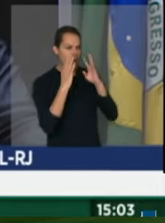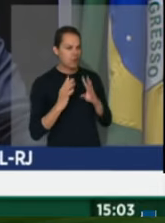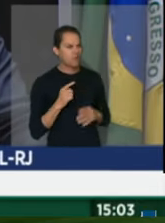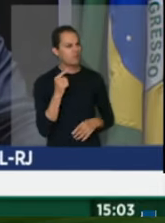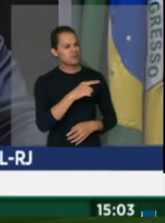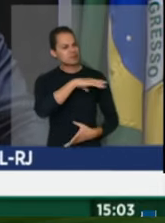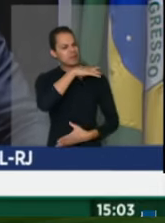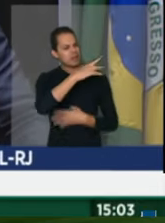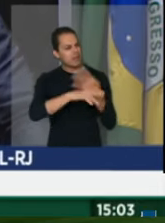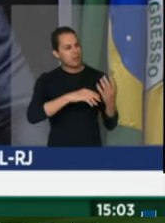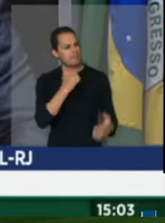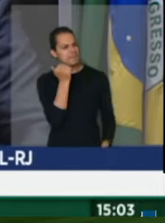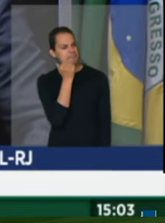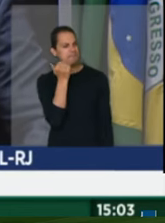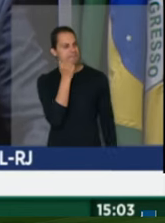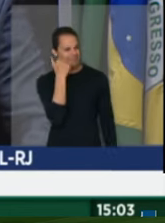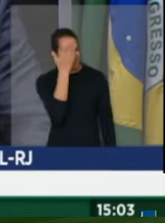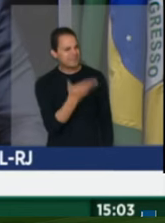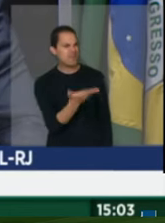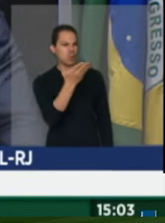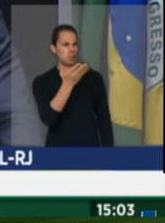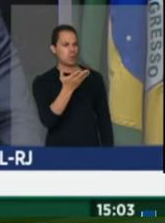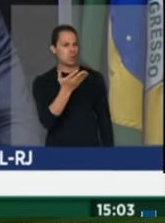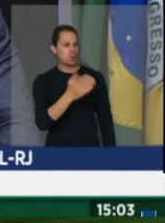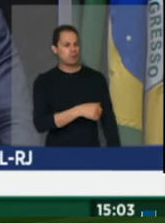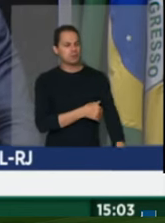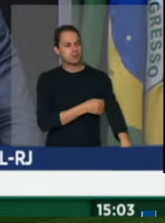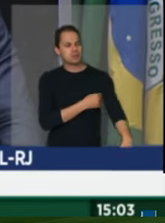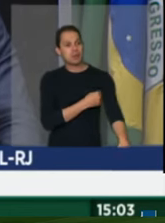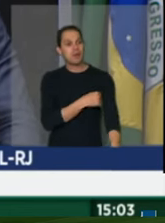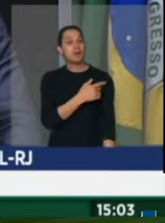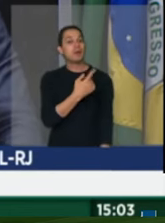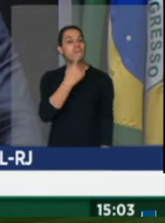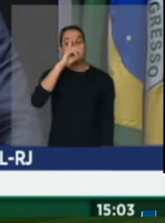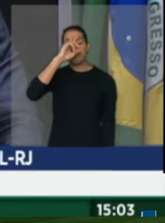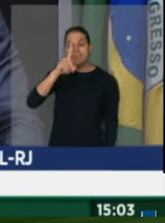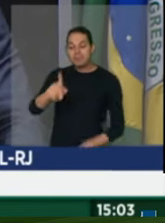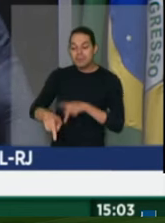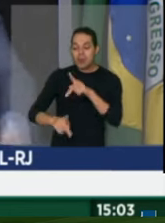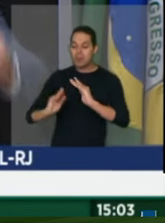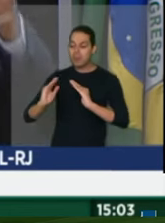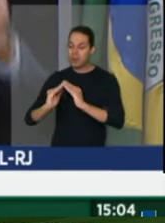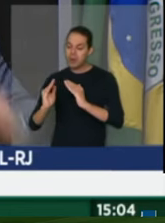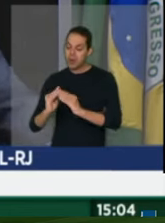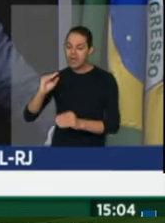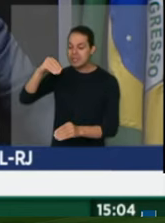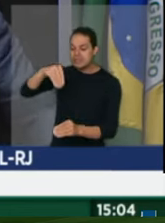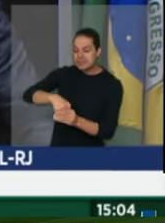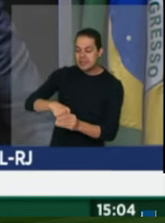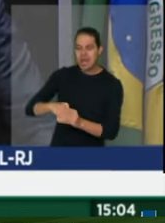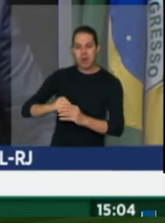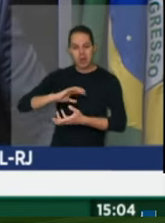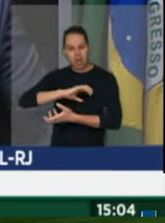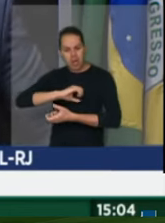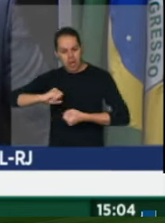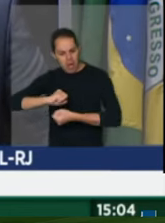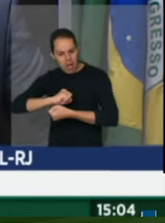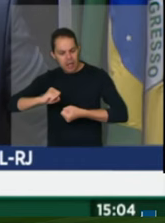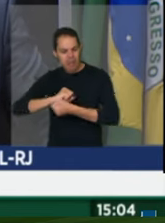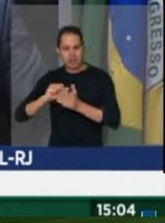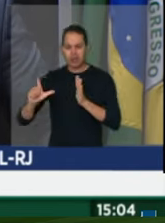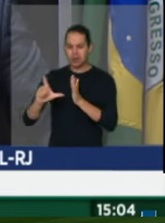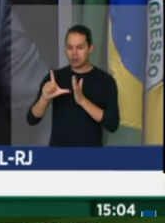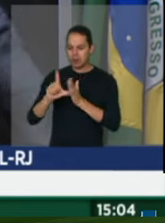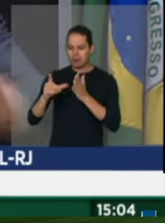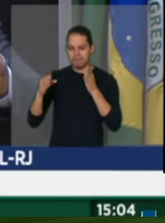fanfarrão e quem foi que mandou a população ficar em casa ver que eu tô aqui dão fechando